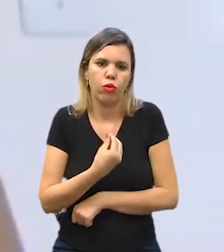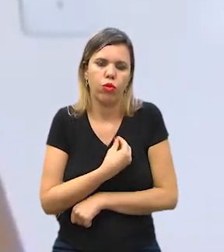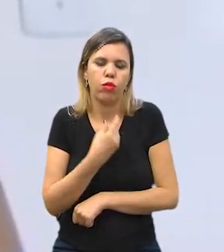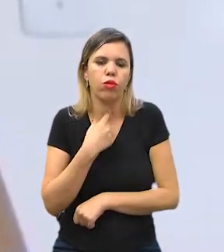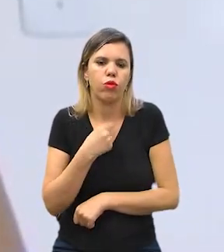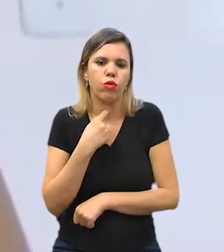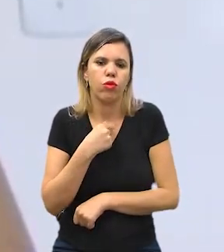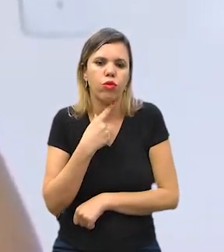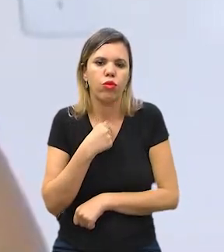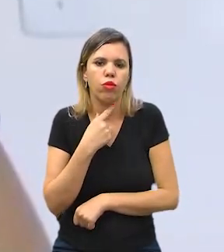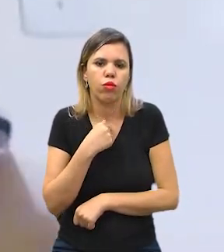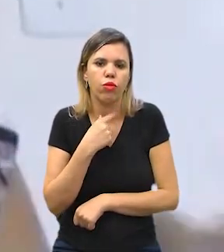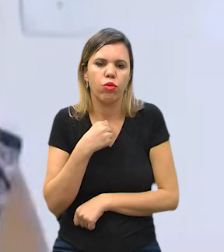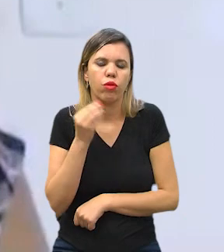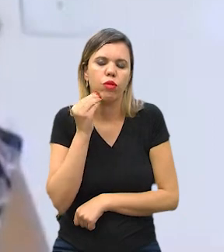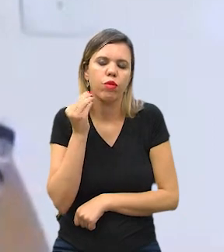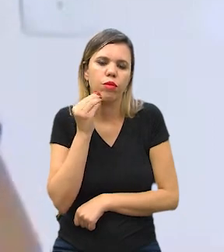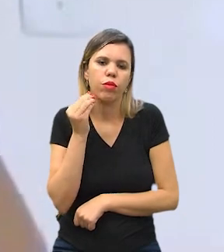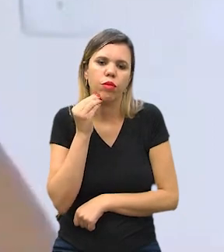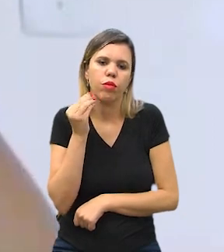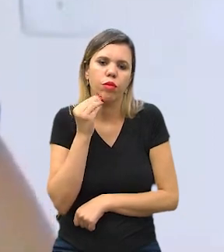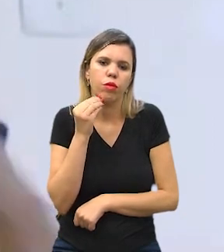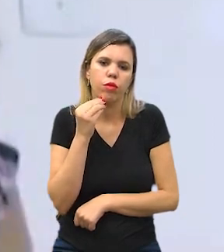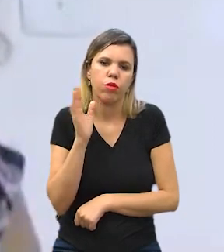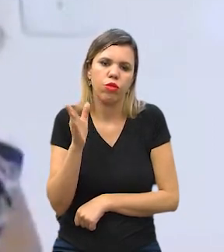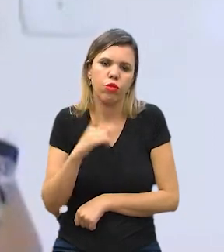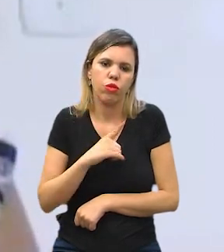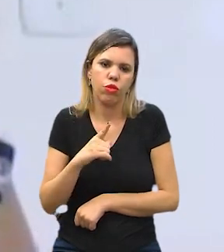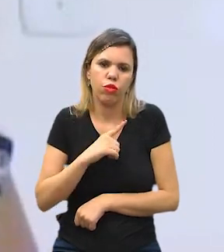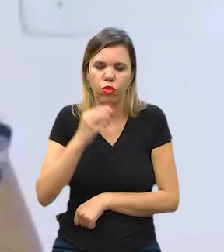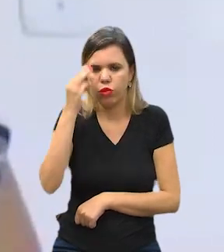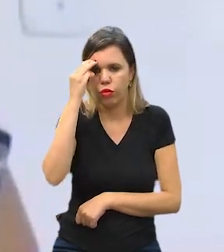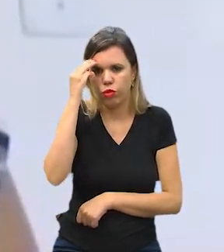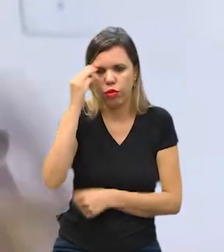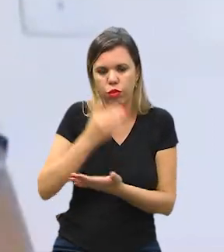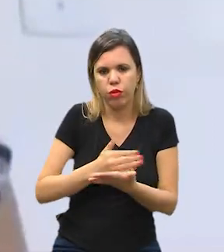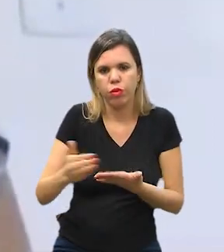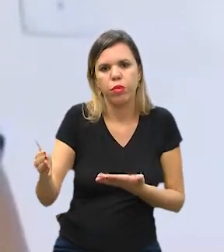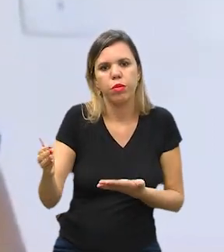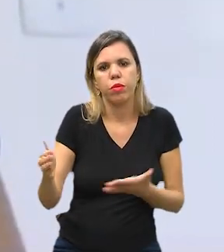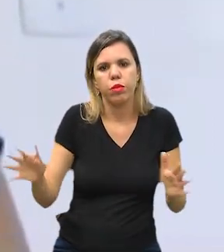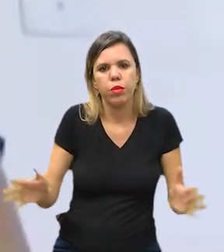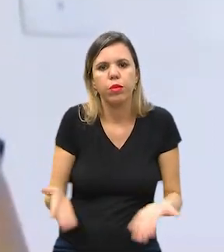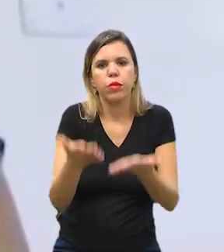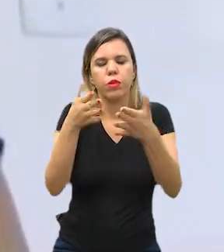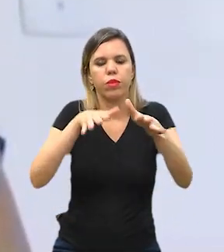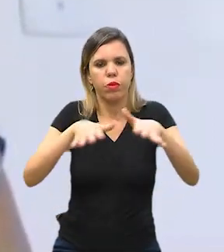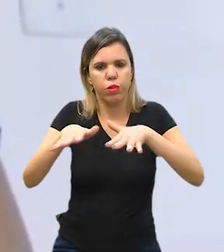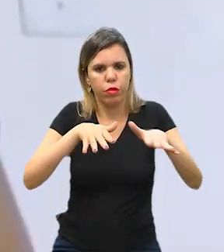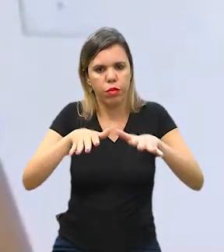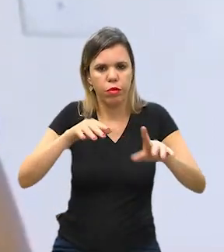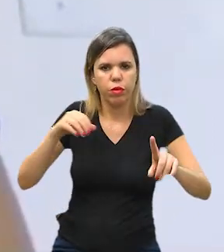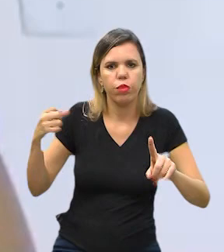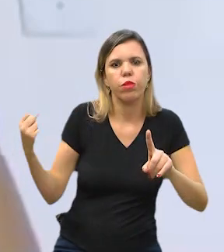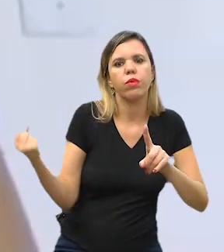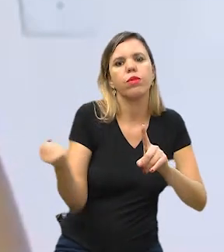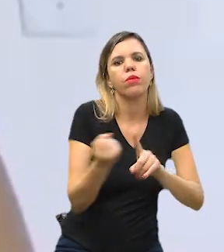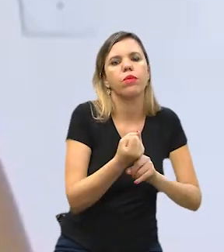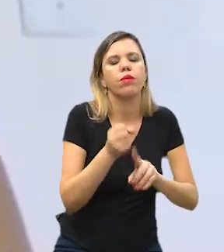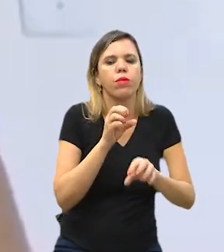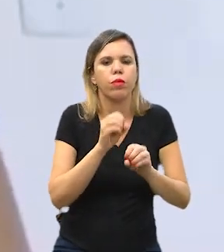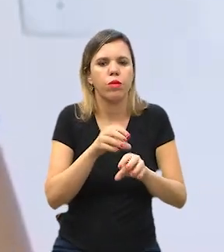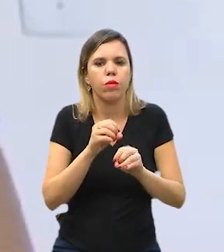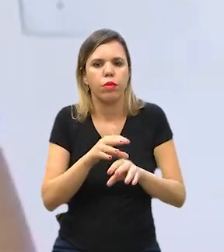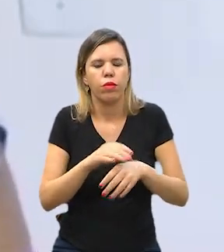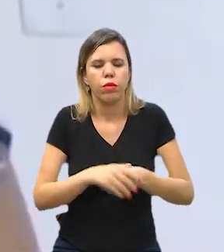de sobrevivência, mas por desejo, vontade, oportunidade. Então, a gente já tinha isso em mente desde o começo, promover essa